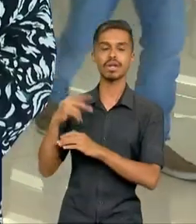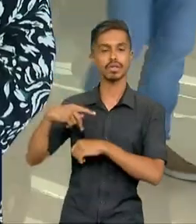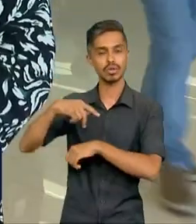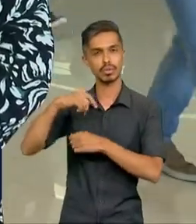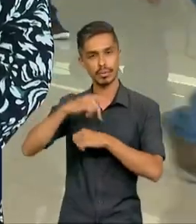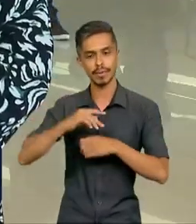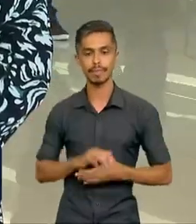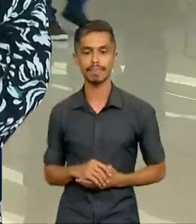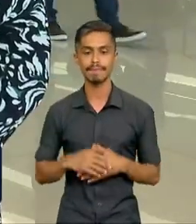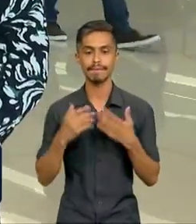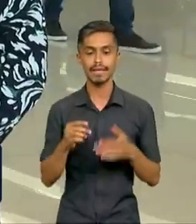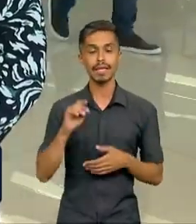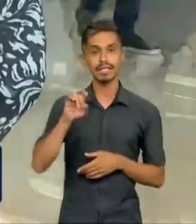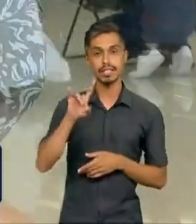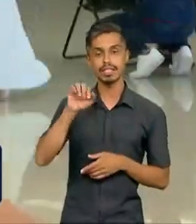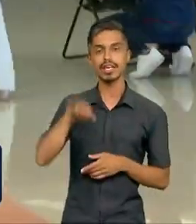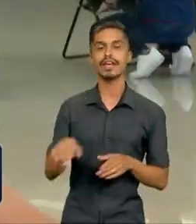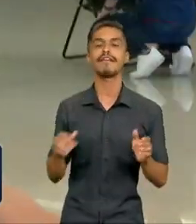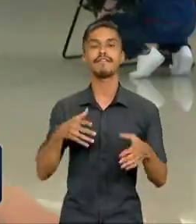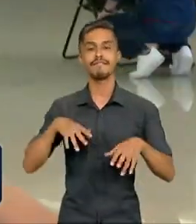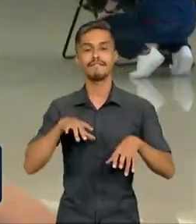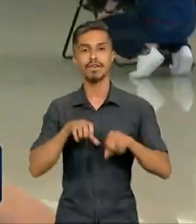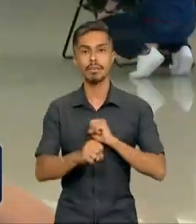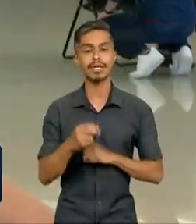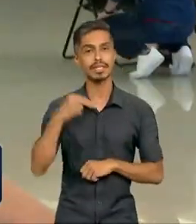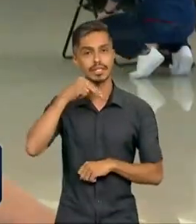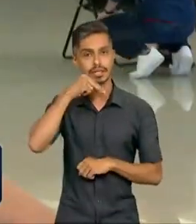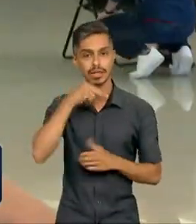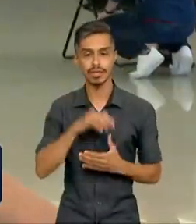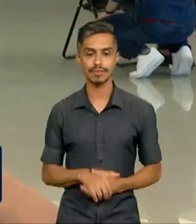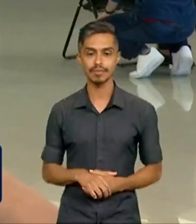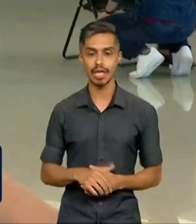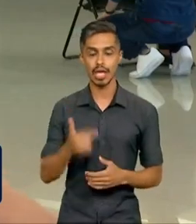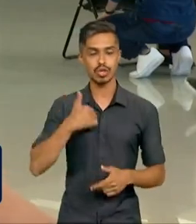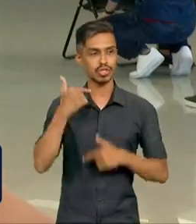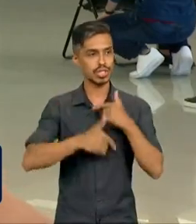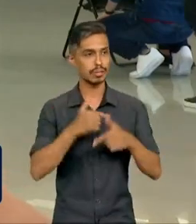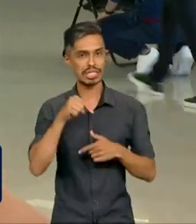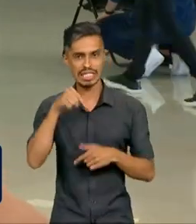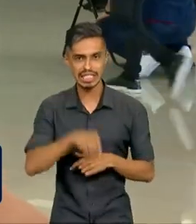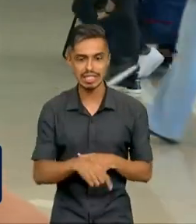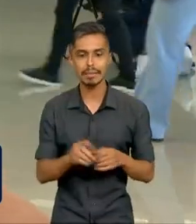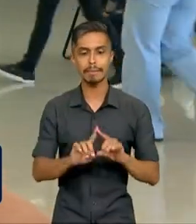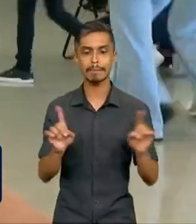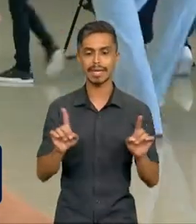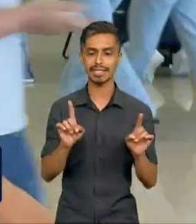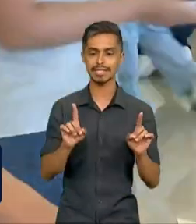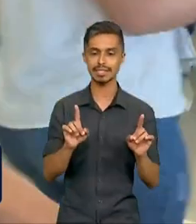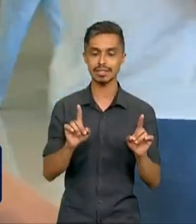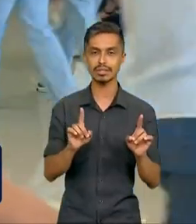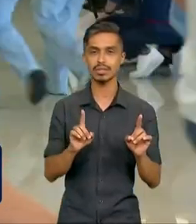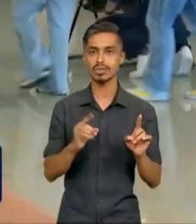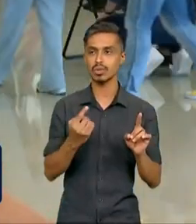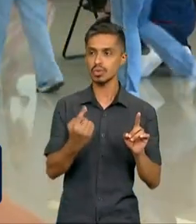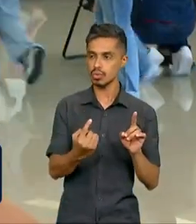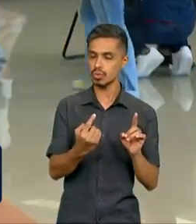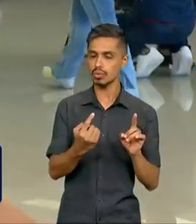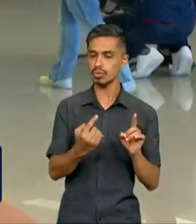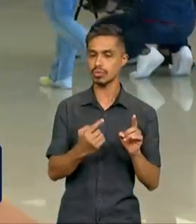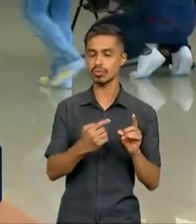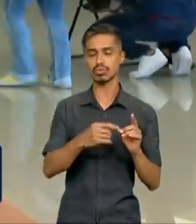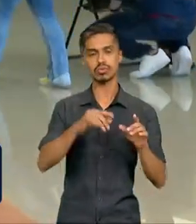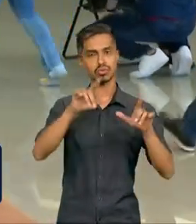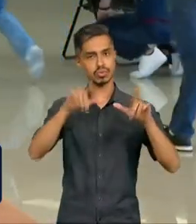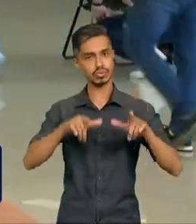Nídia é formada na Nicarágua. Eu já trabalhei aqui, mas com uma liminar. Só que